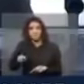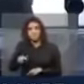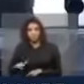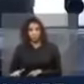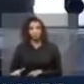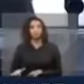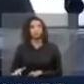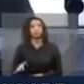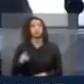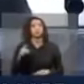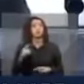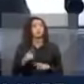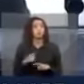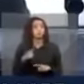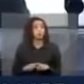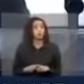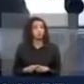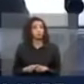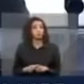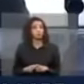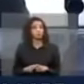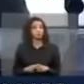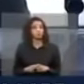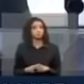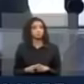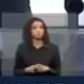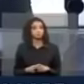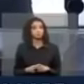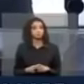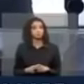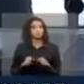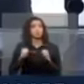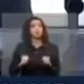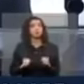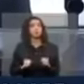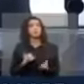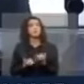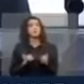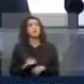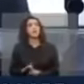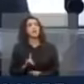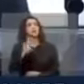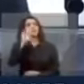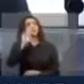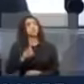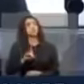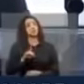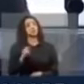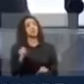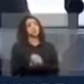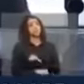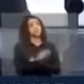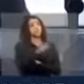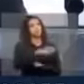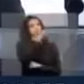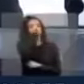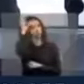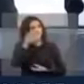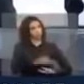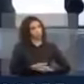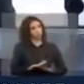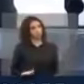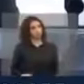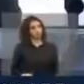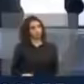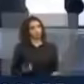por resultar numa licença ao direito de matar seres humanos indefesos, na sacralidade do